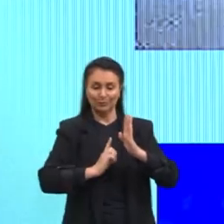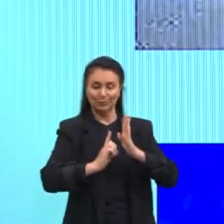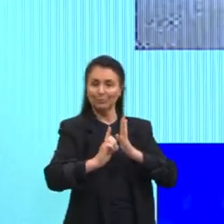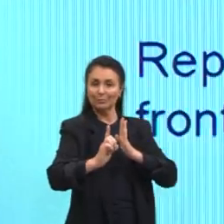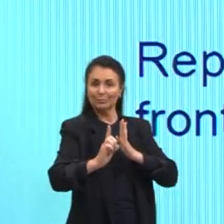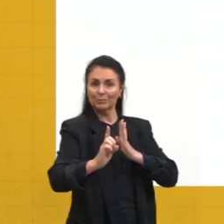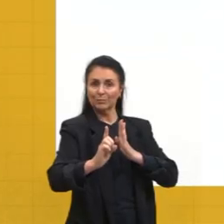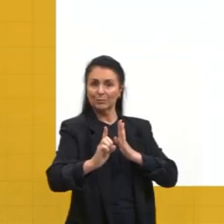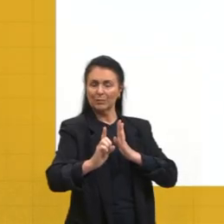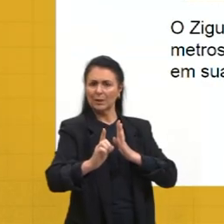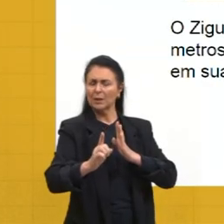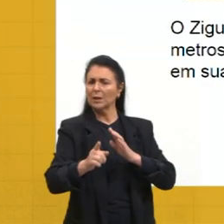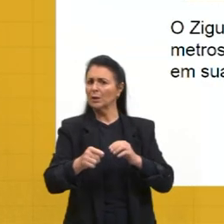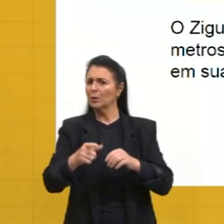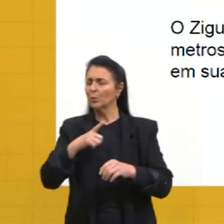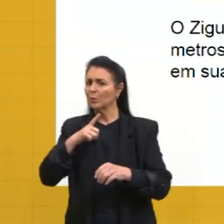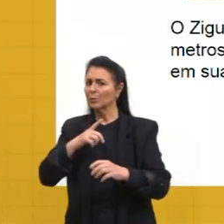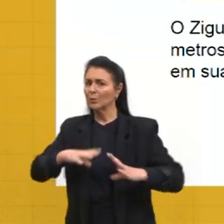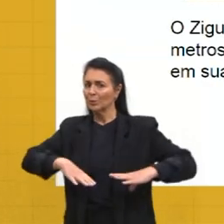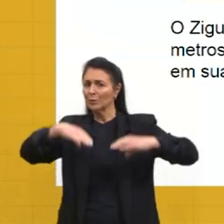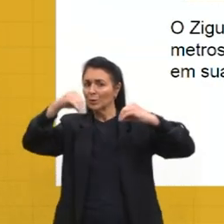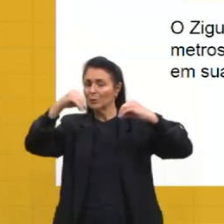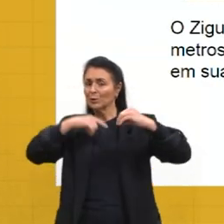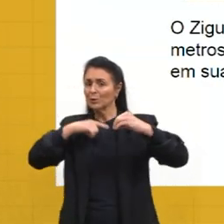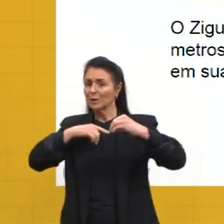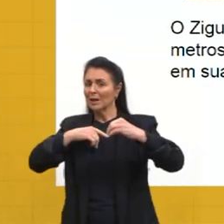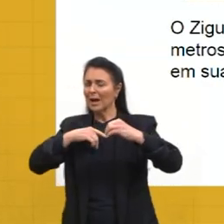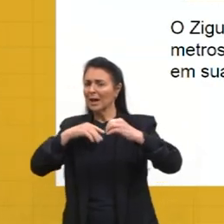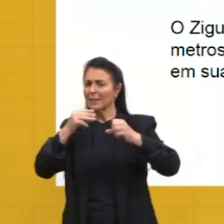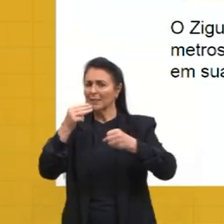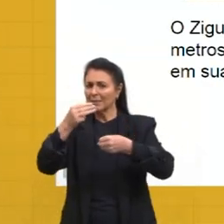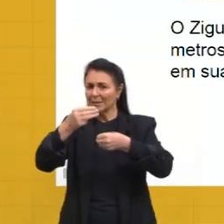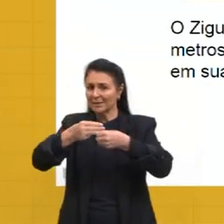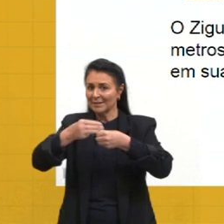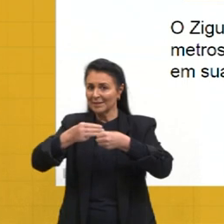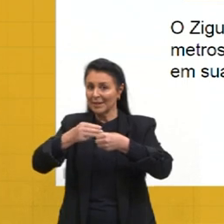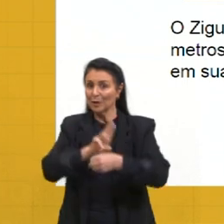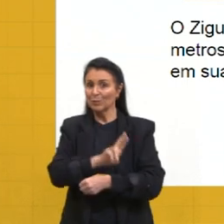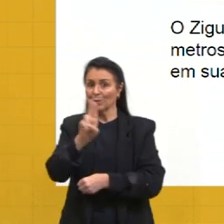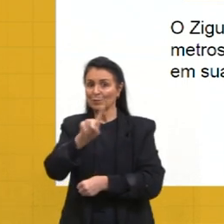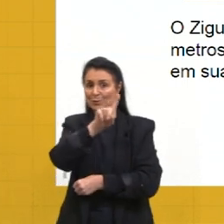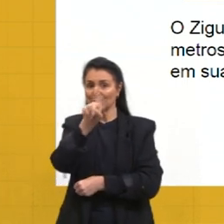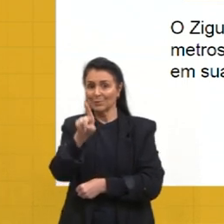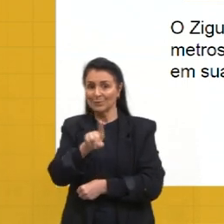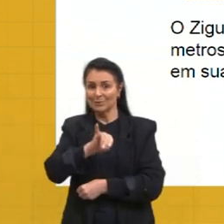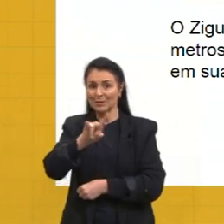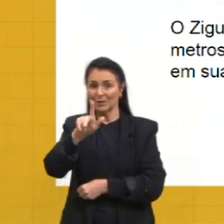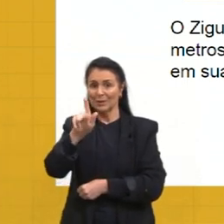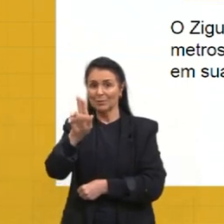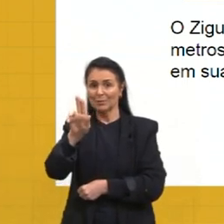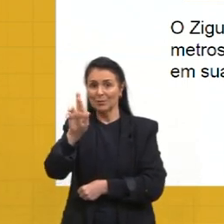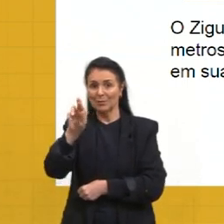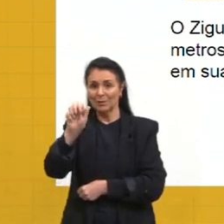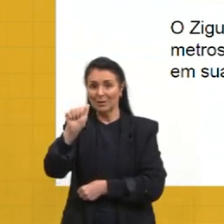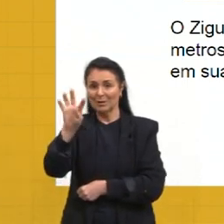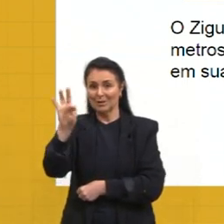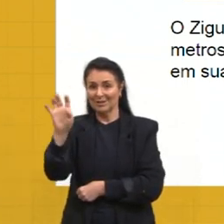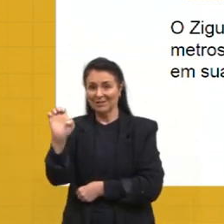lá na Mesopotâmia e os zigurates então presente não